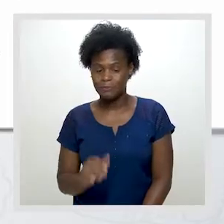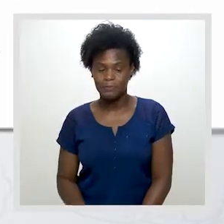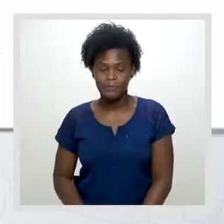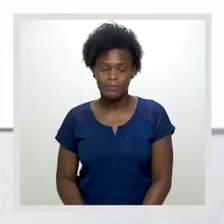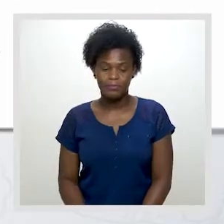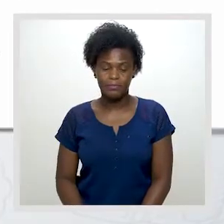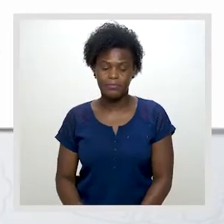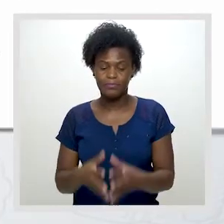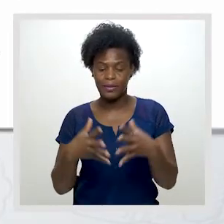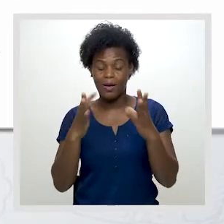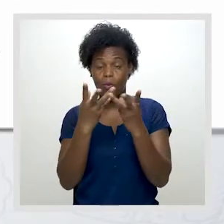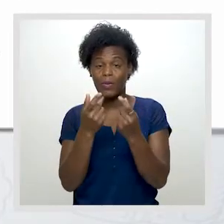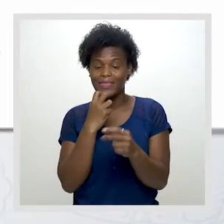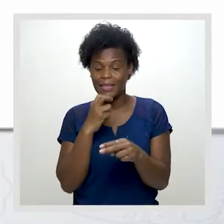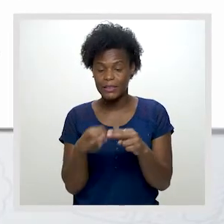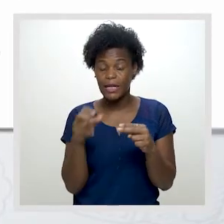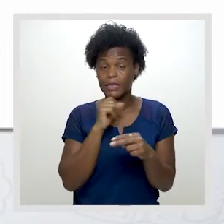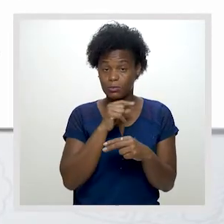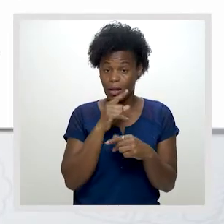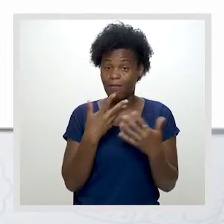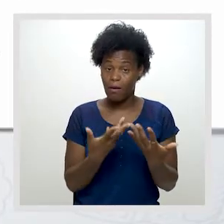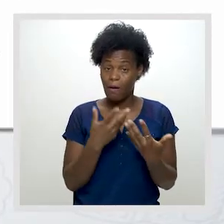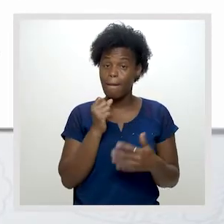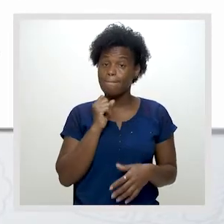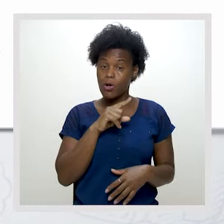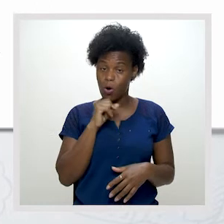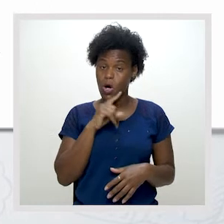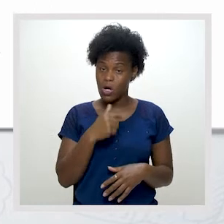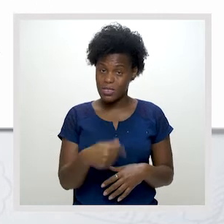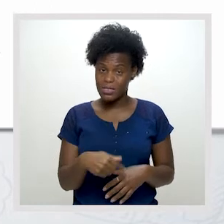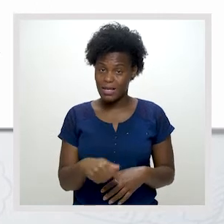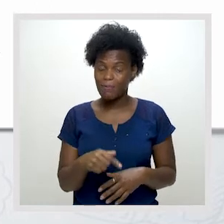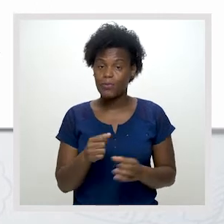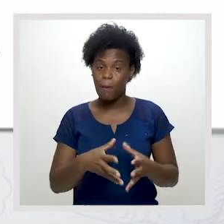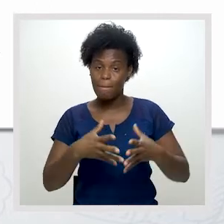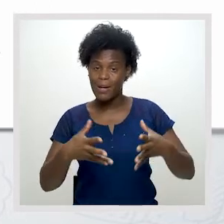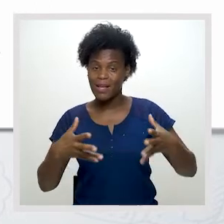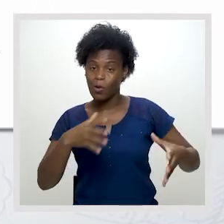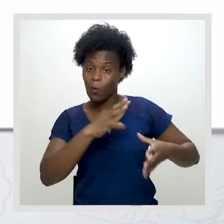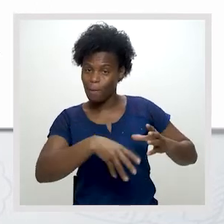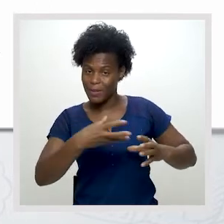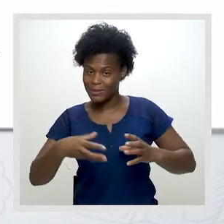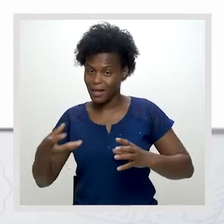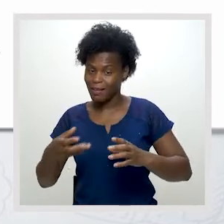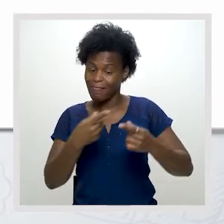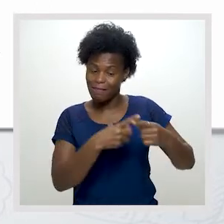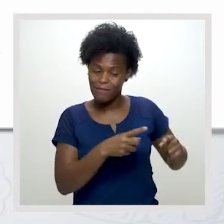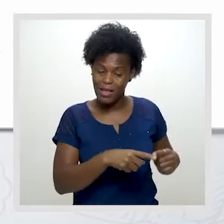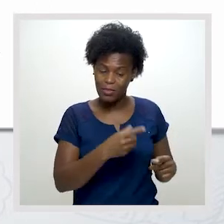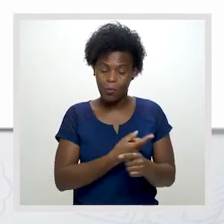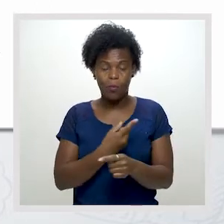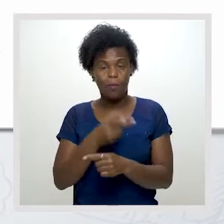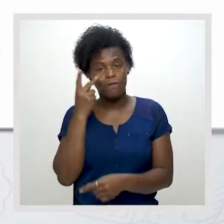A grande quantidade de energia disponível tornou possível o aumento da complexidade, diferenciação dos seres